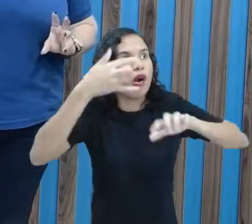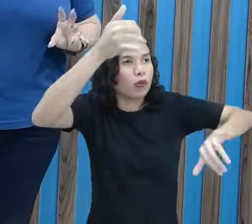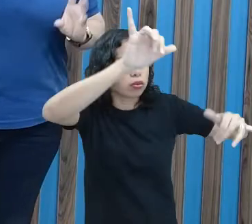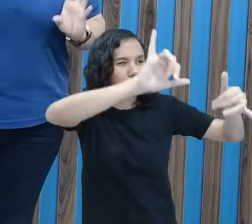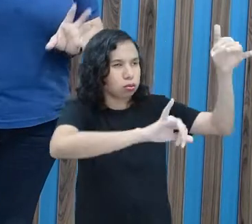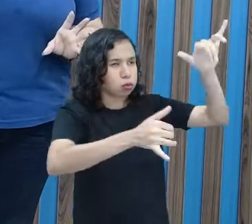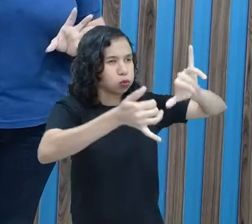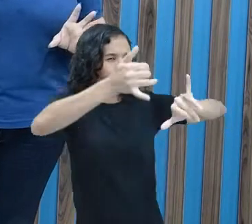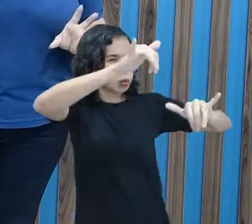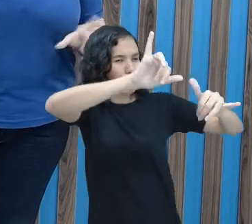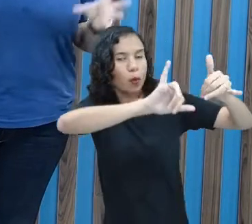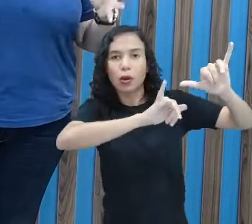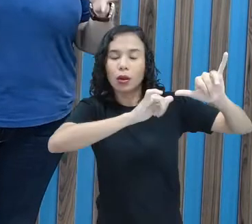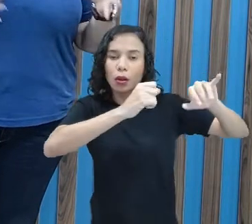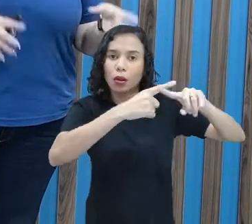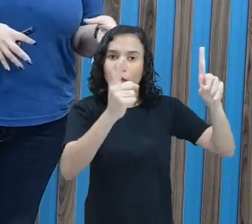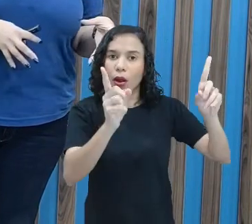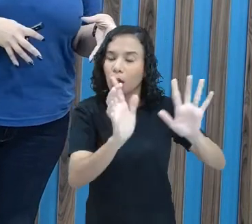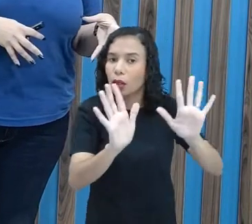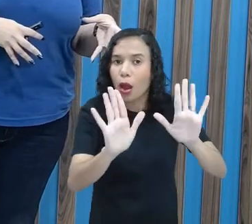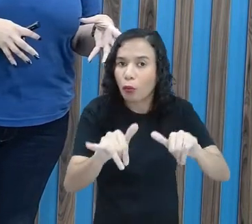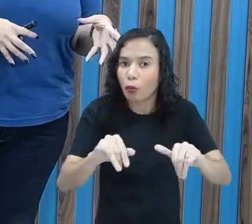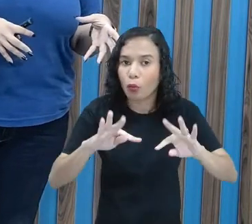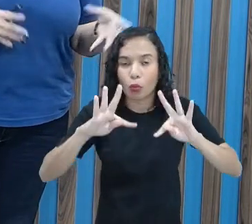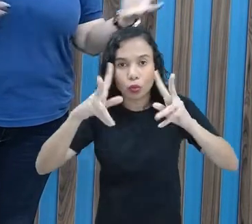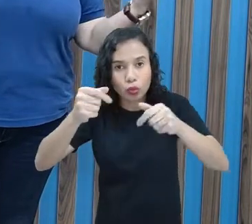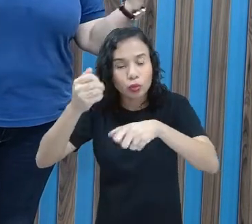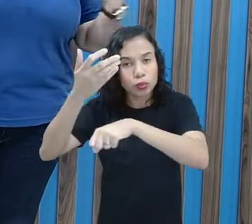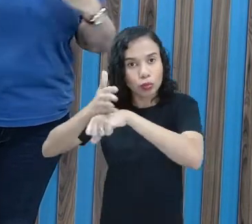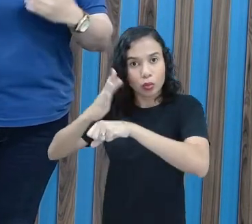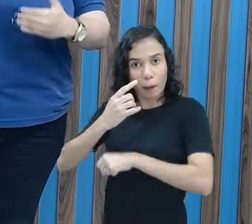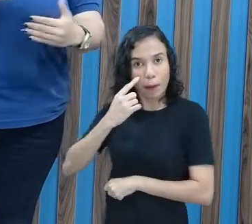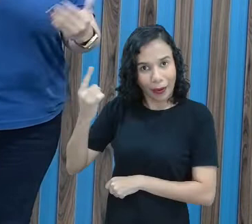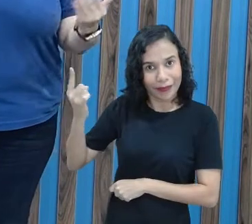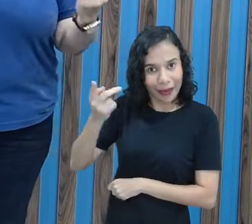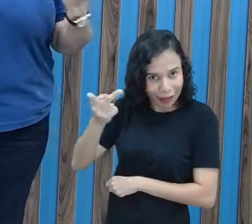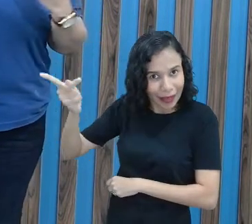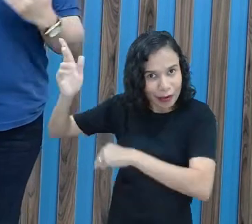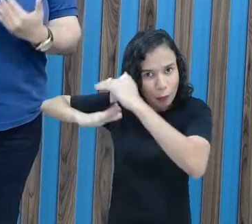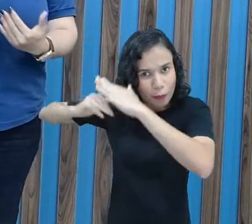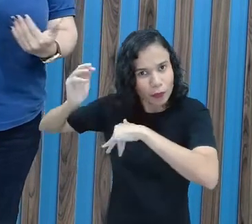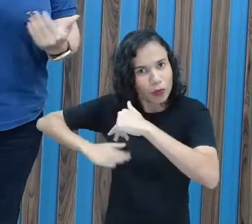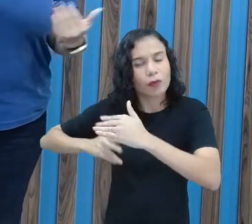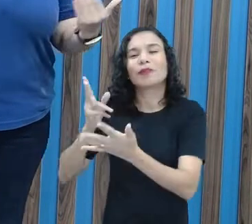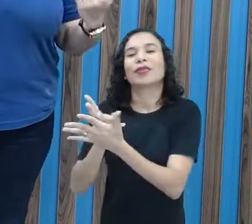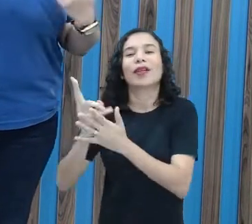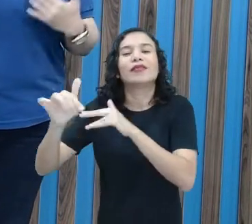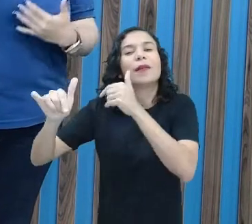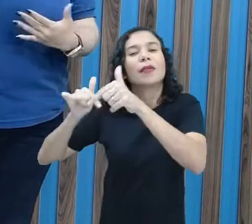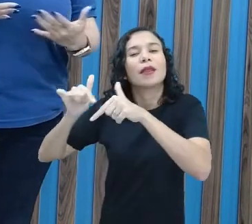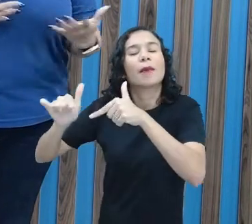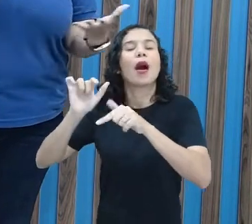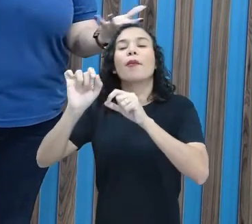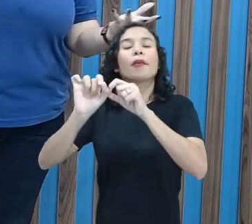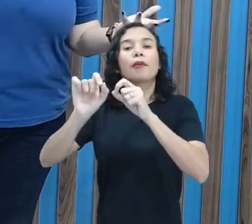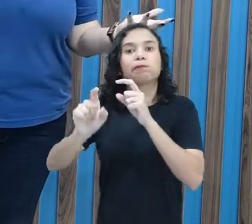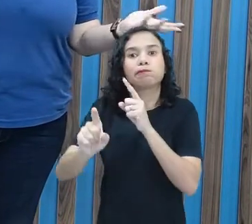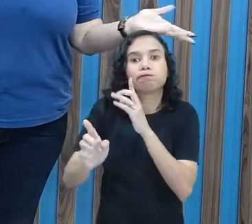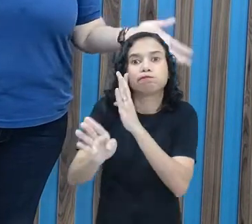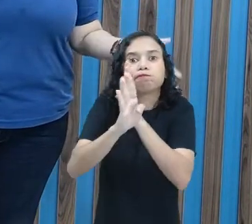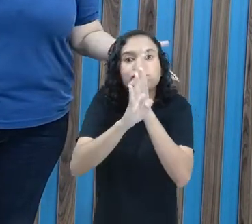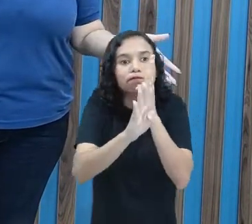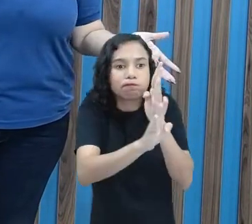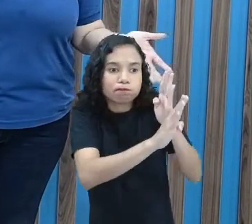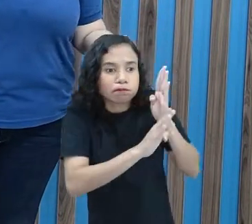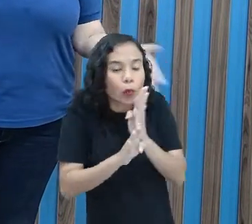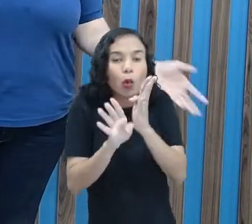mais. Mas, gente, tudo que eles fazem, né, eles estão trabalhando ali sempre para descobrir várias coisas que